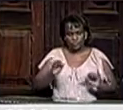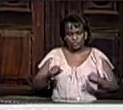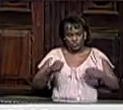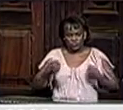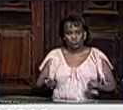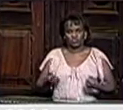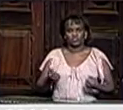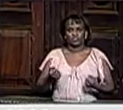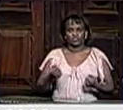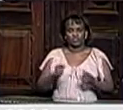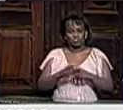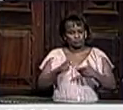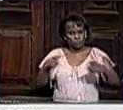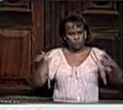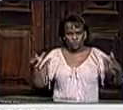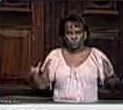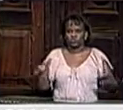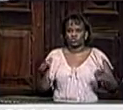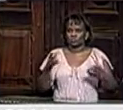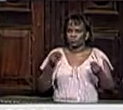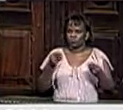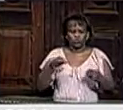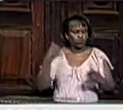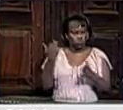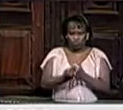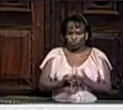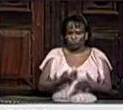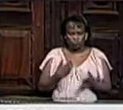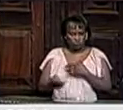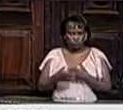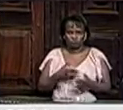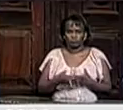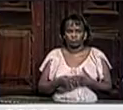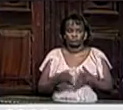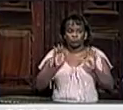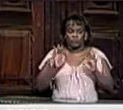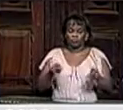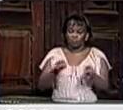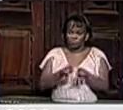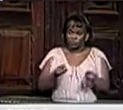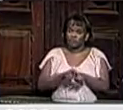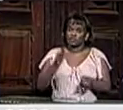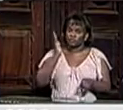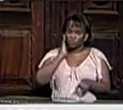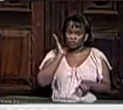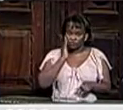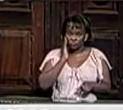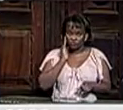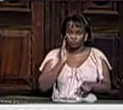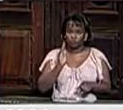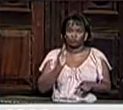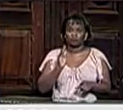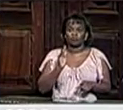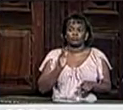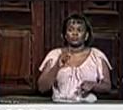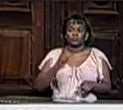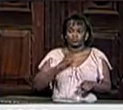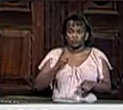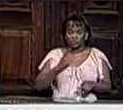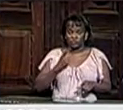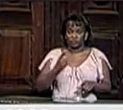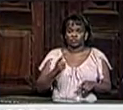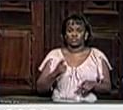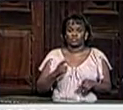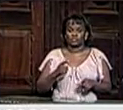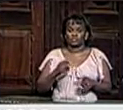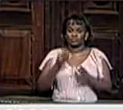sacrifícios amplos, gerais e irrestritos. Mas também sabemos que quem tem